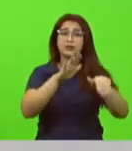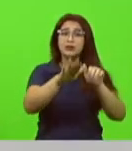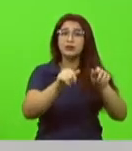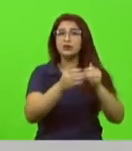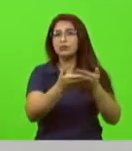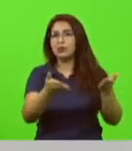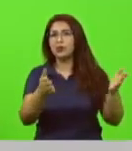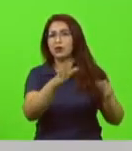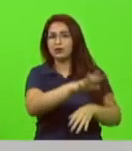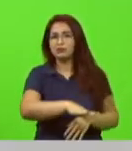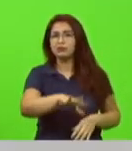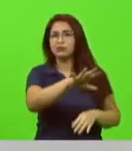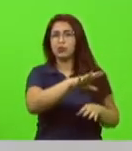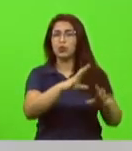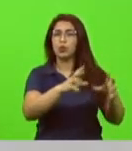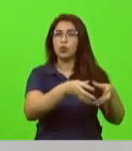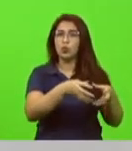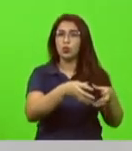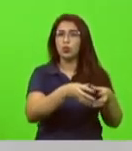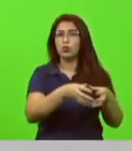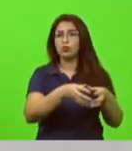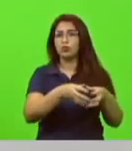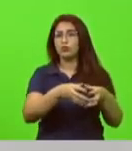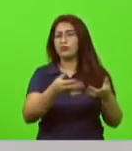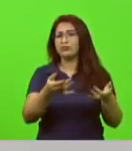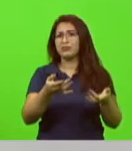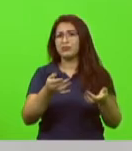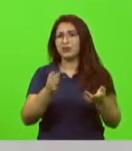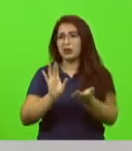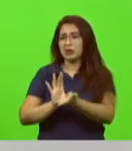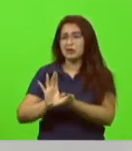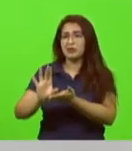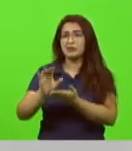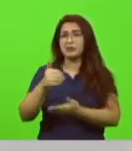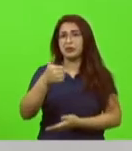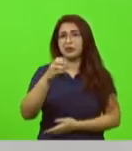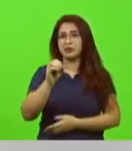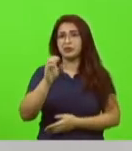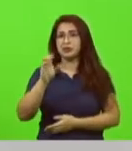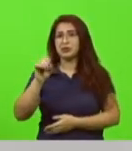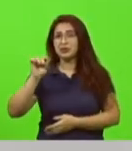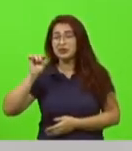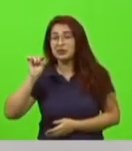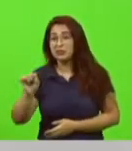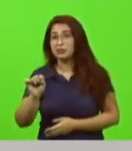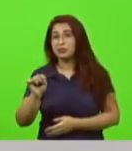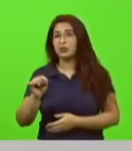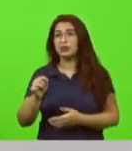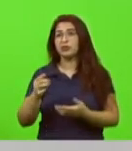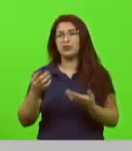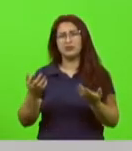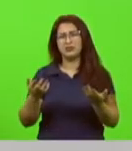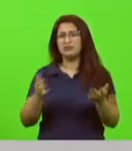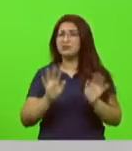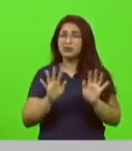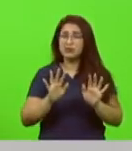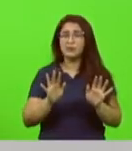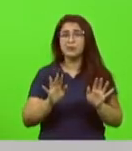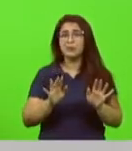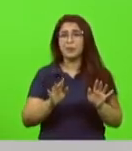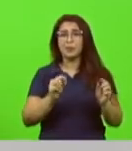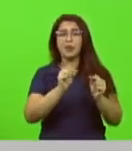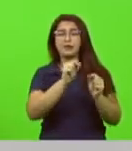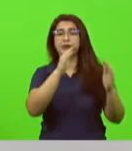comunidade quer, aí, de repente, você vai fazer um investimento de 10 milhões, a comunidade quer um investimento de 1 e fica contente. Vou fazer lá uma escola